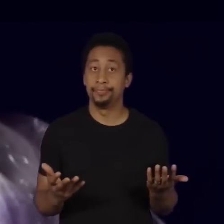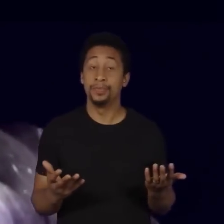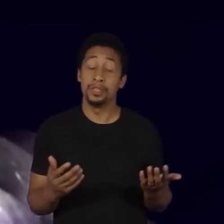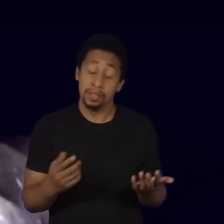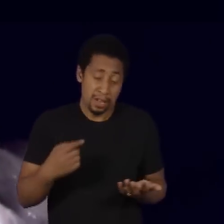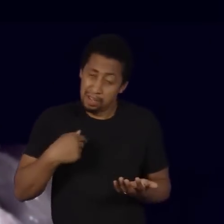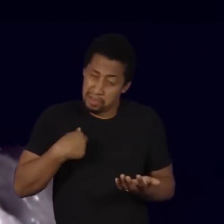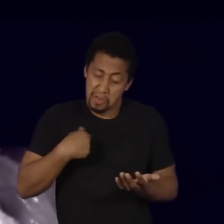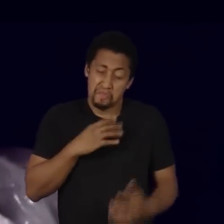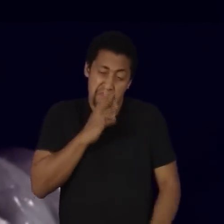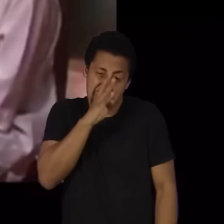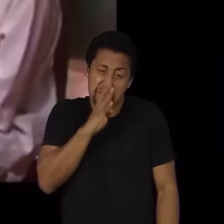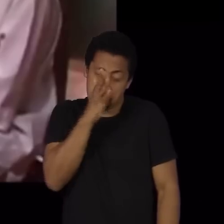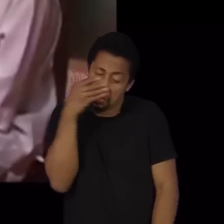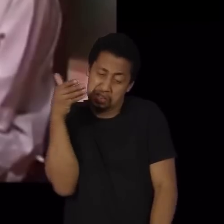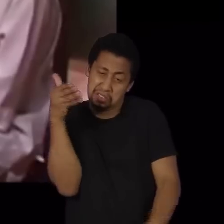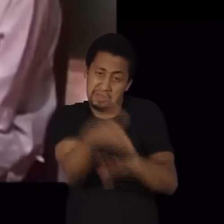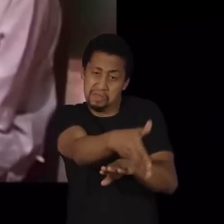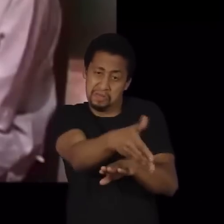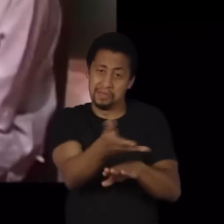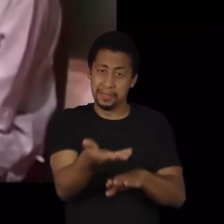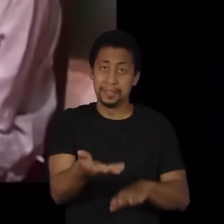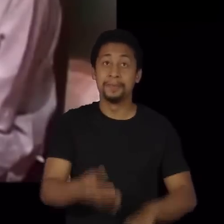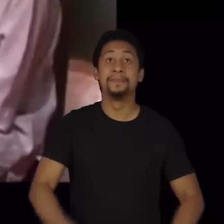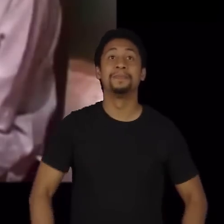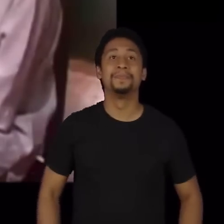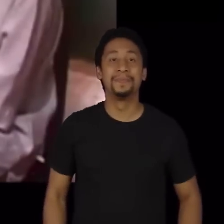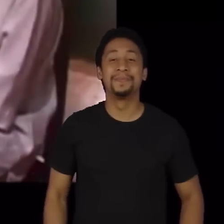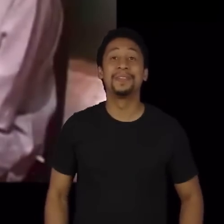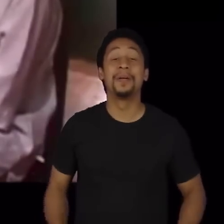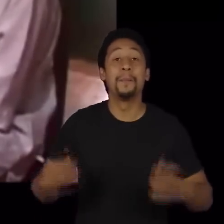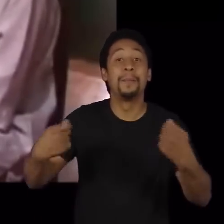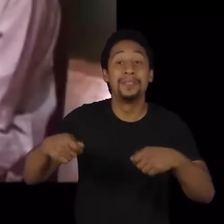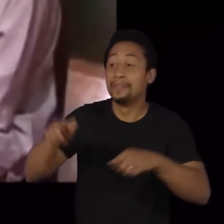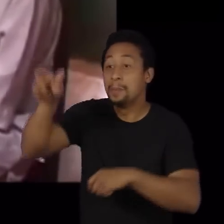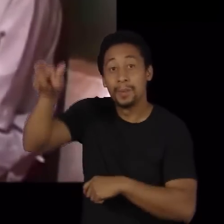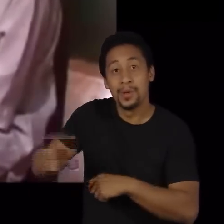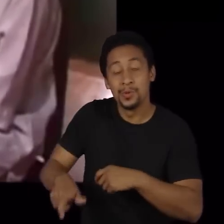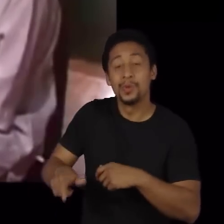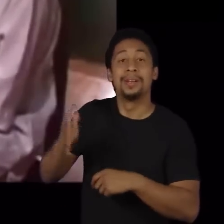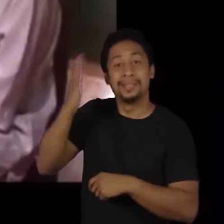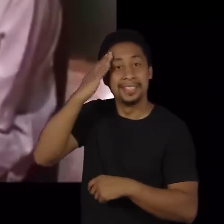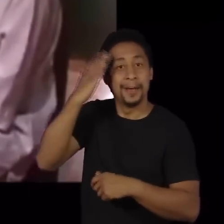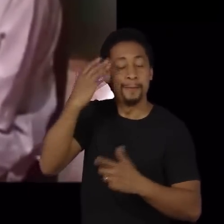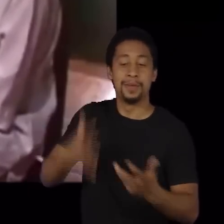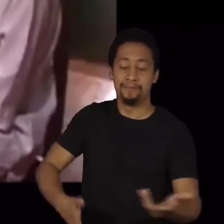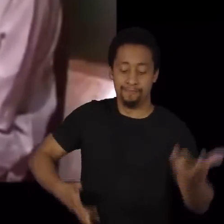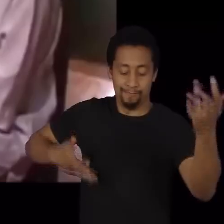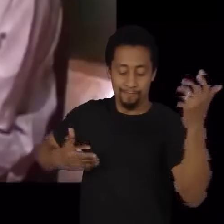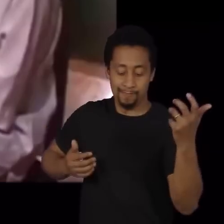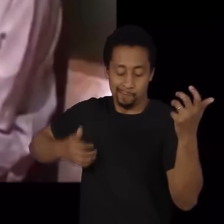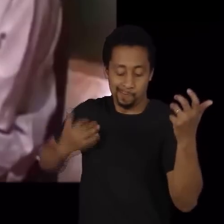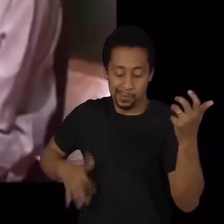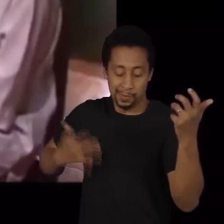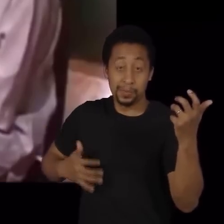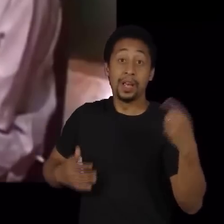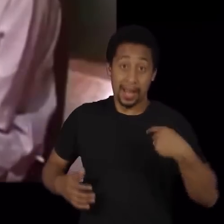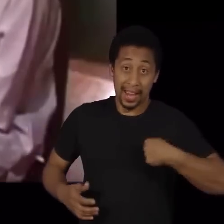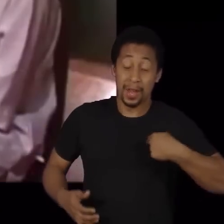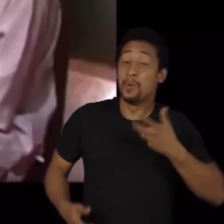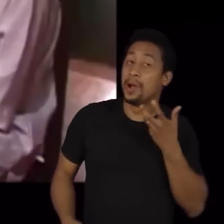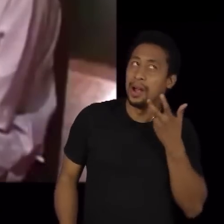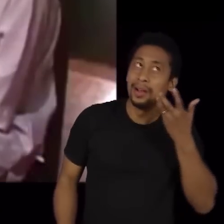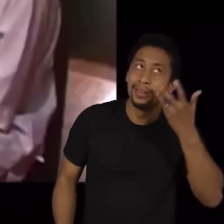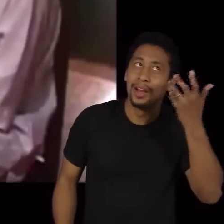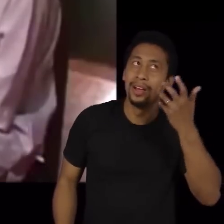E eu entrei. Juntamos quem tocasse violão para cantar. Eu cantava, agora que eu lembrei,